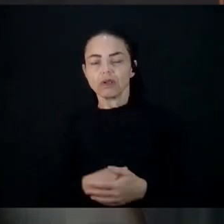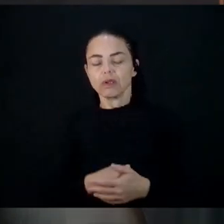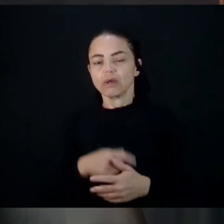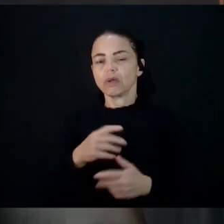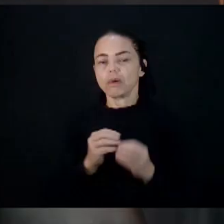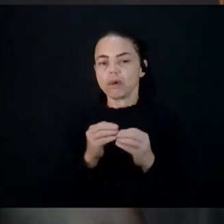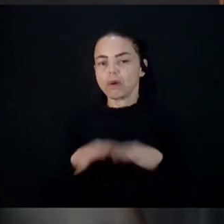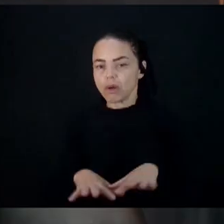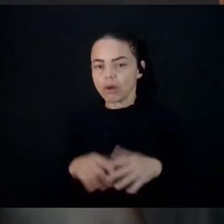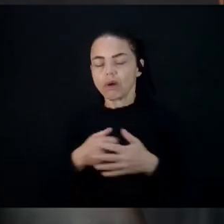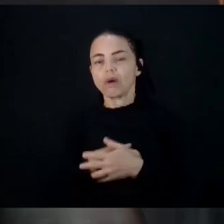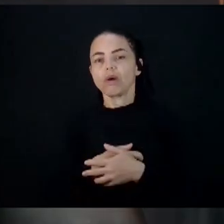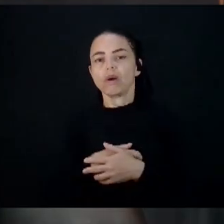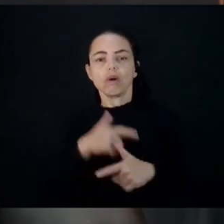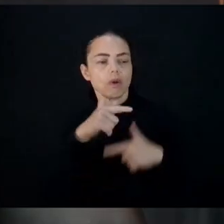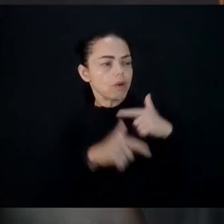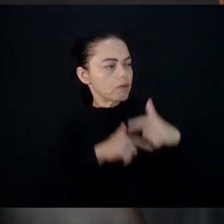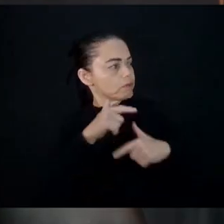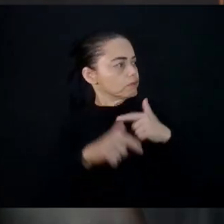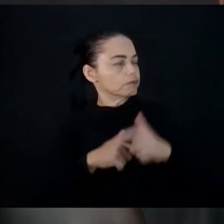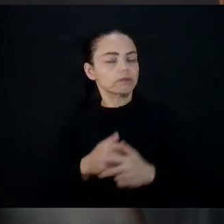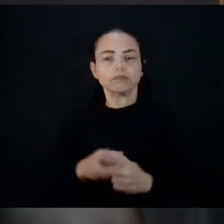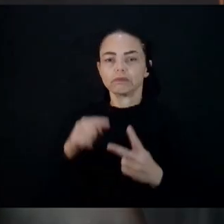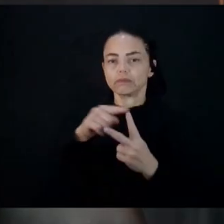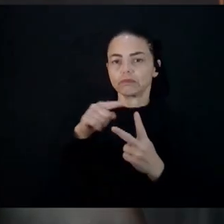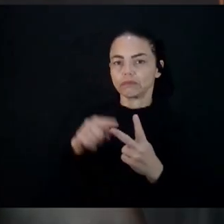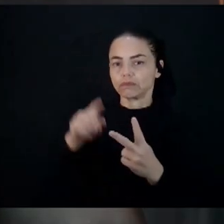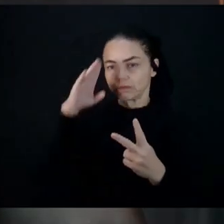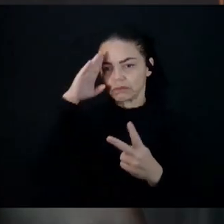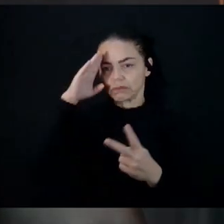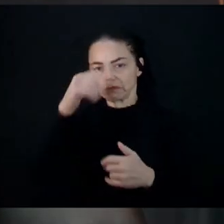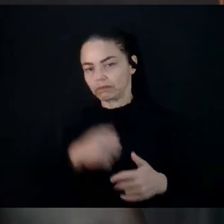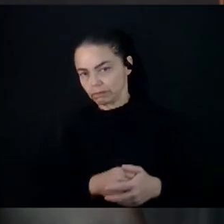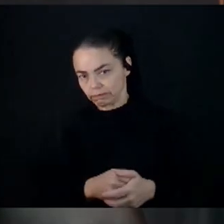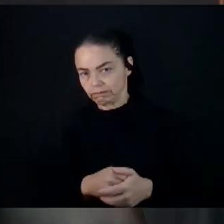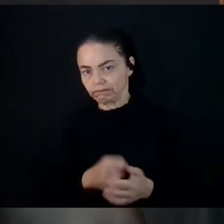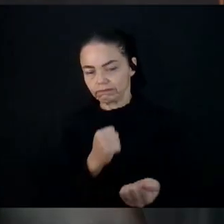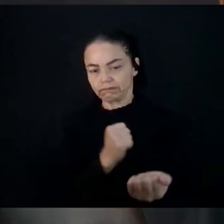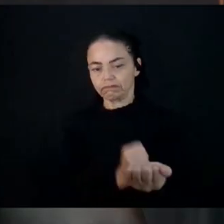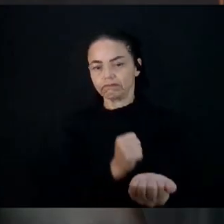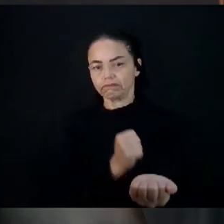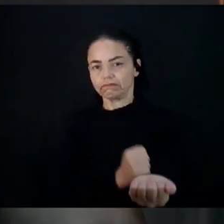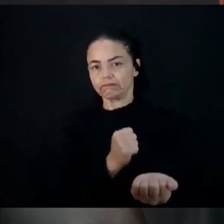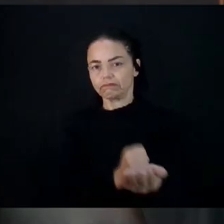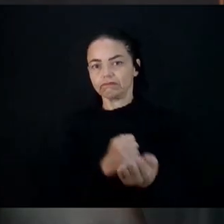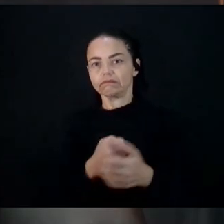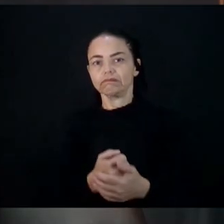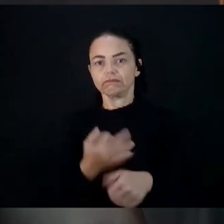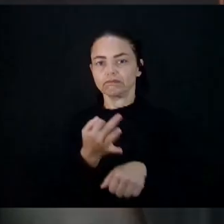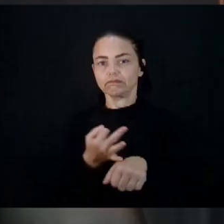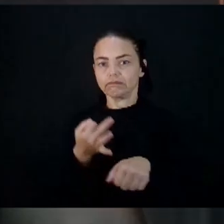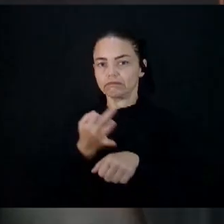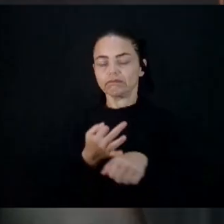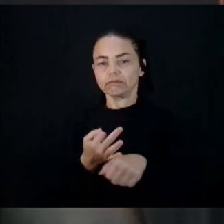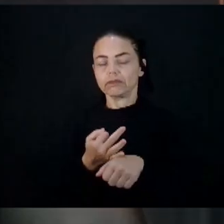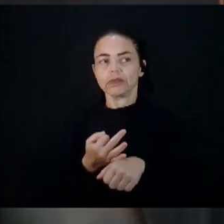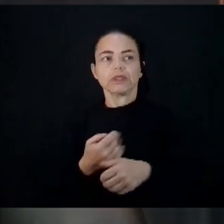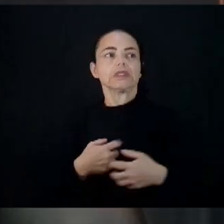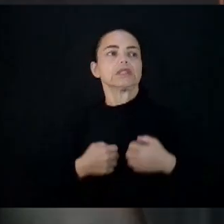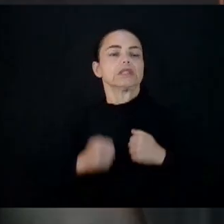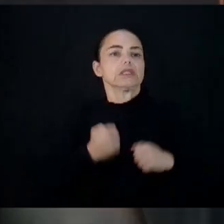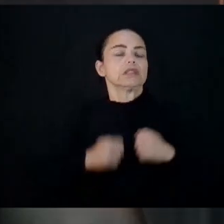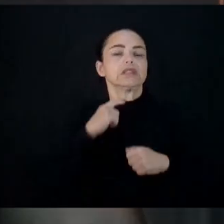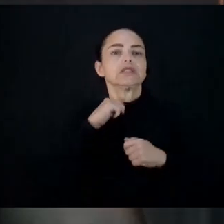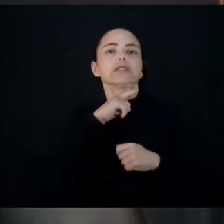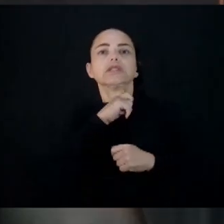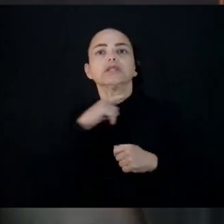pessoa. Dois pontos muito principais, né, da dependência ao álcool são a tolerância e a abstinência. Então, a tolerância, o